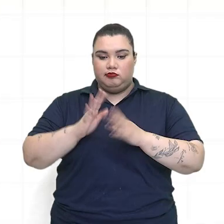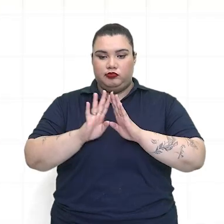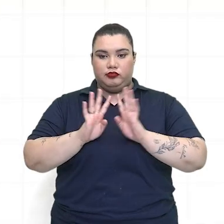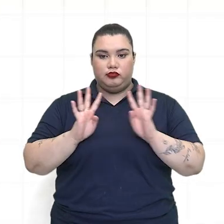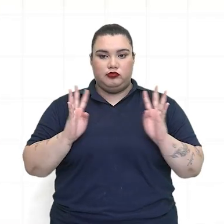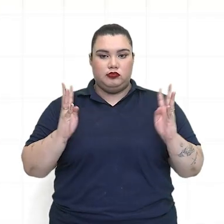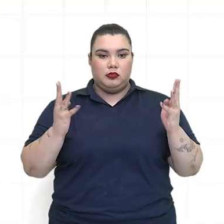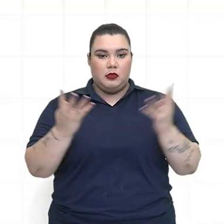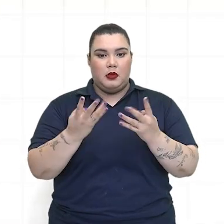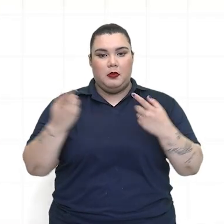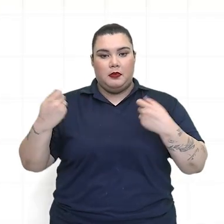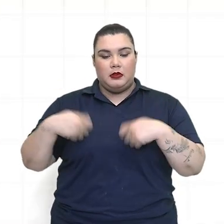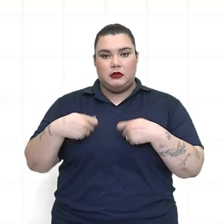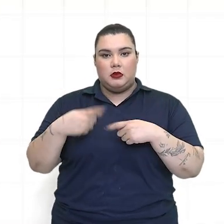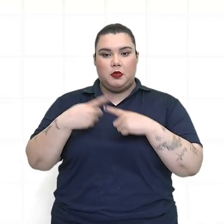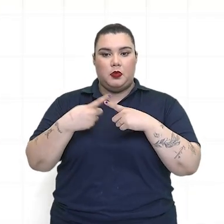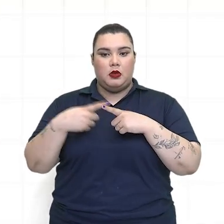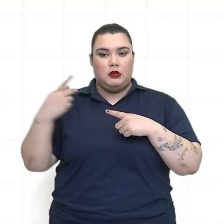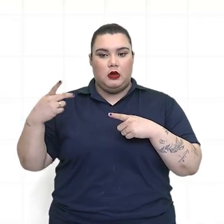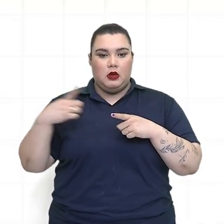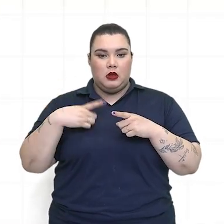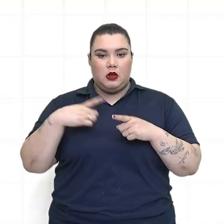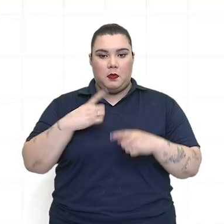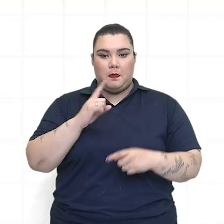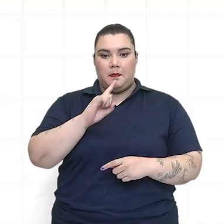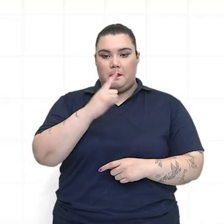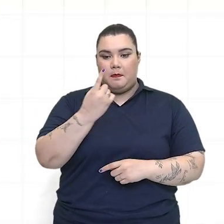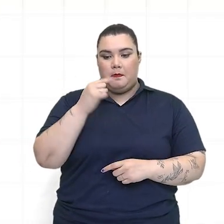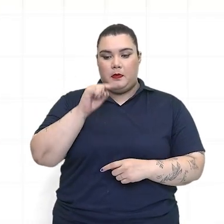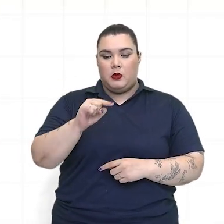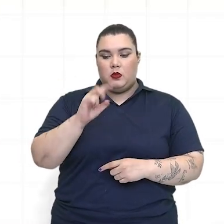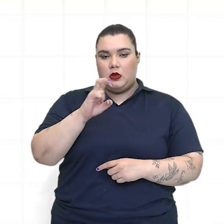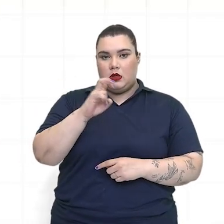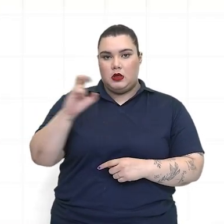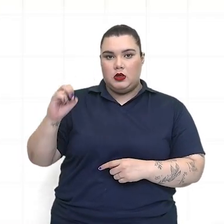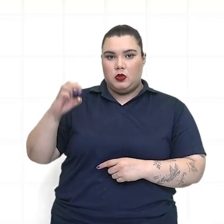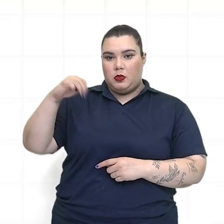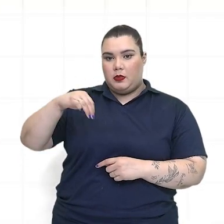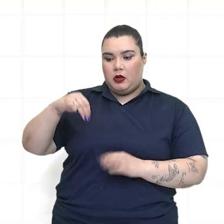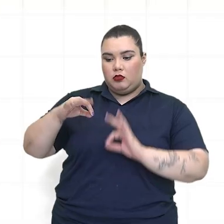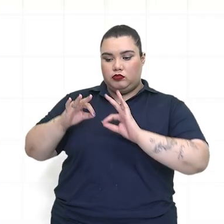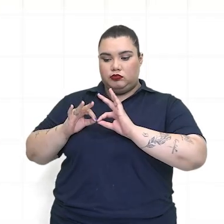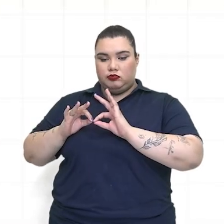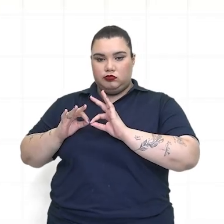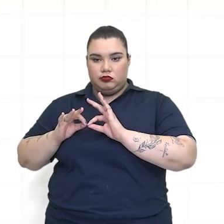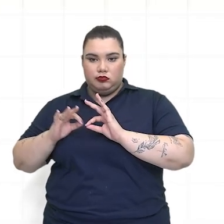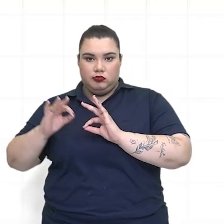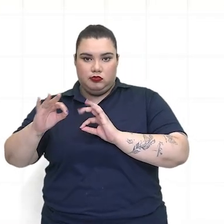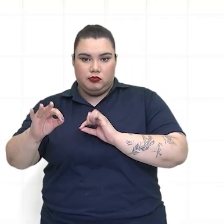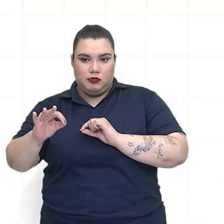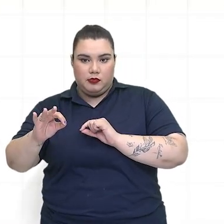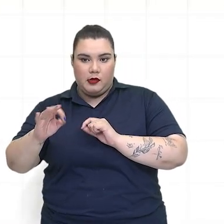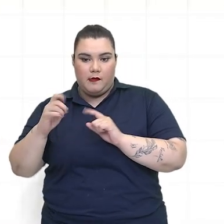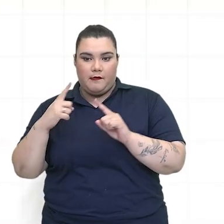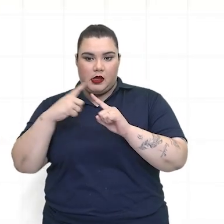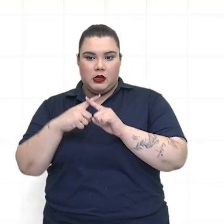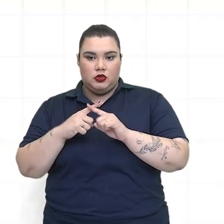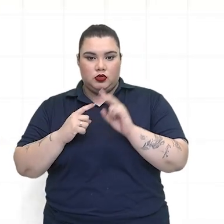sua fazenda, que possui 1.500 metros de largura